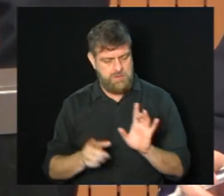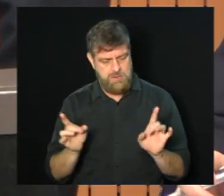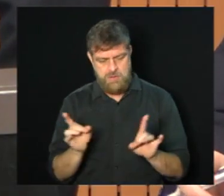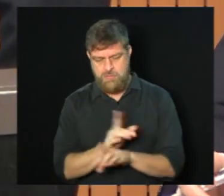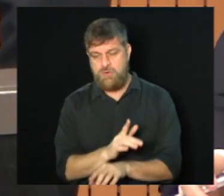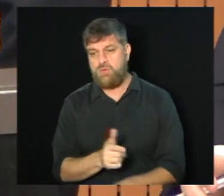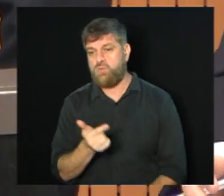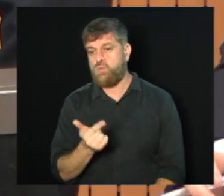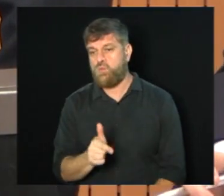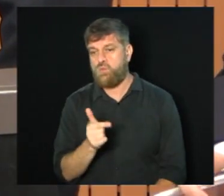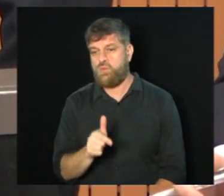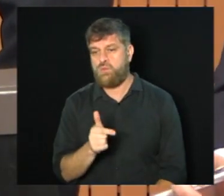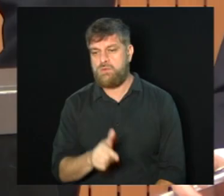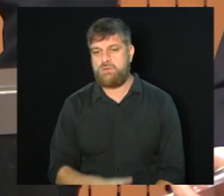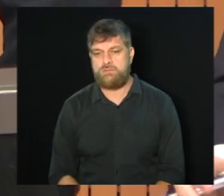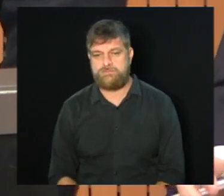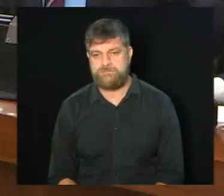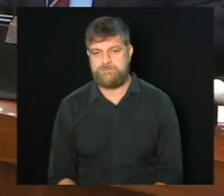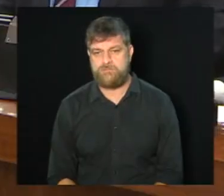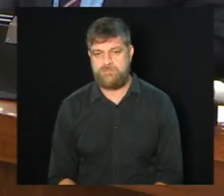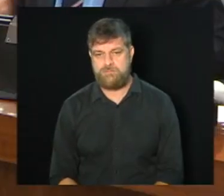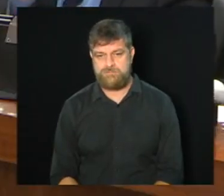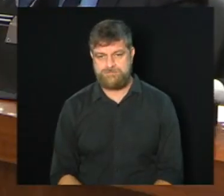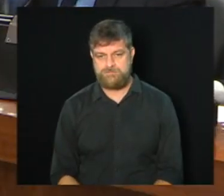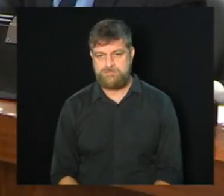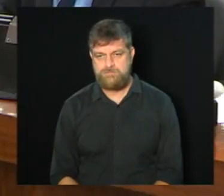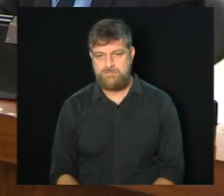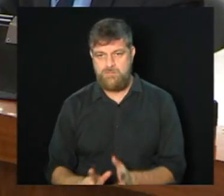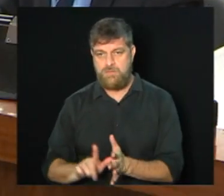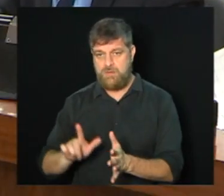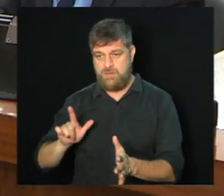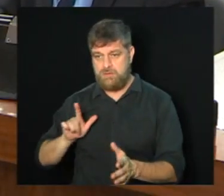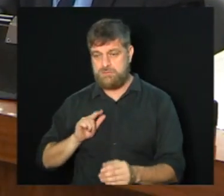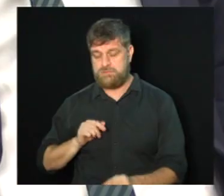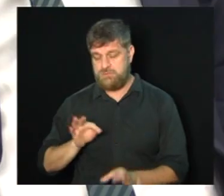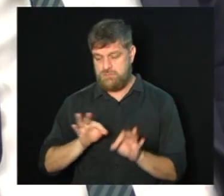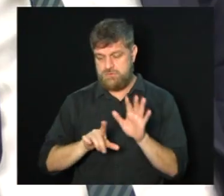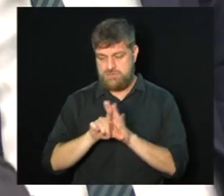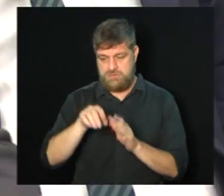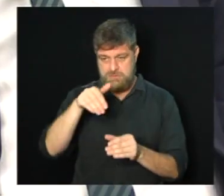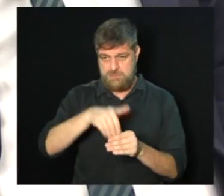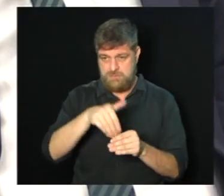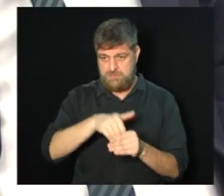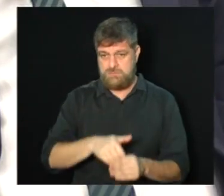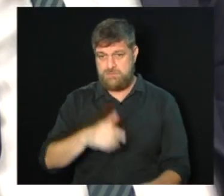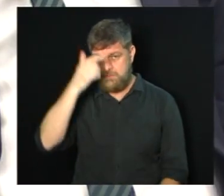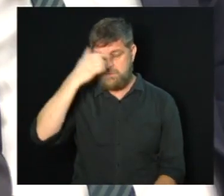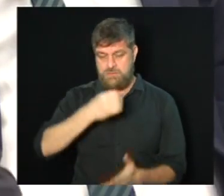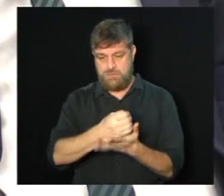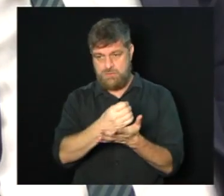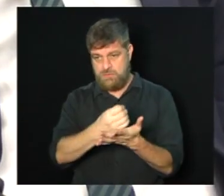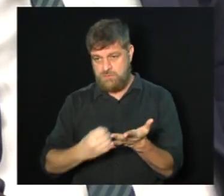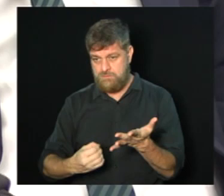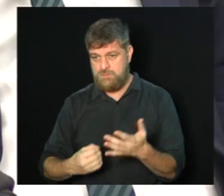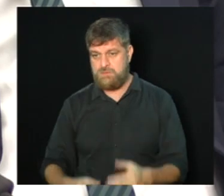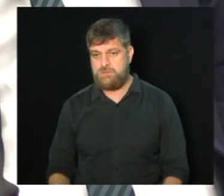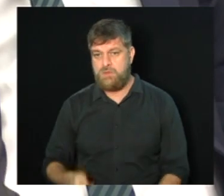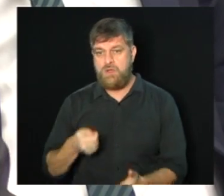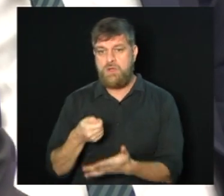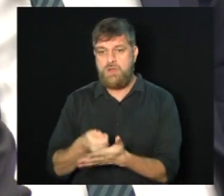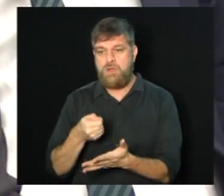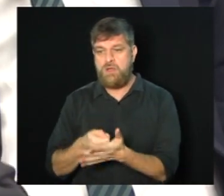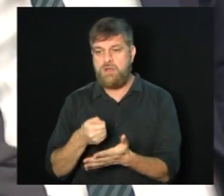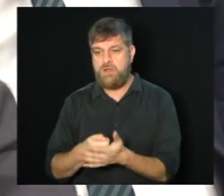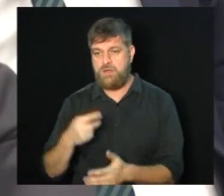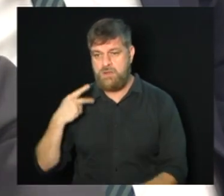não há mais vereadores inscritos. Não havendo vereadores inscritos, antes de colocar o projeto em votação, eu, de ofício, determino